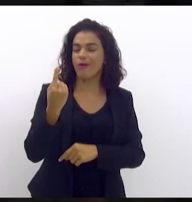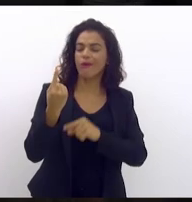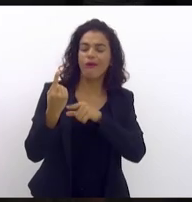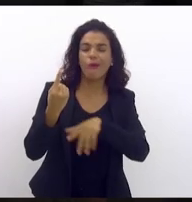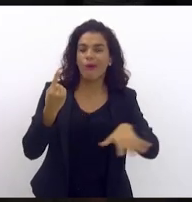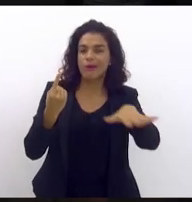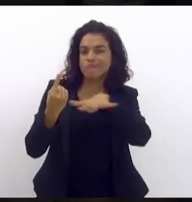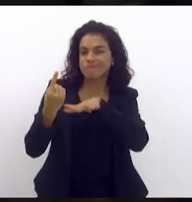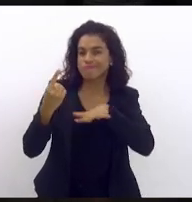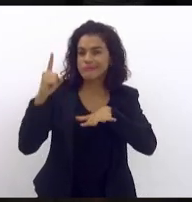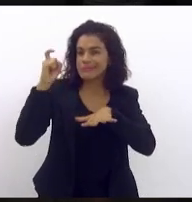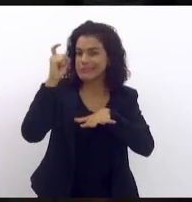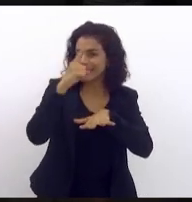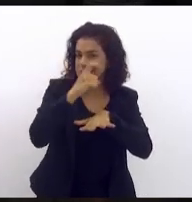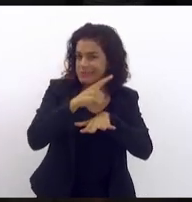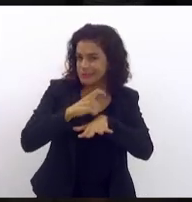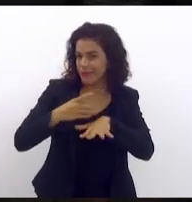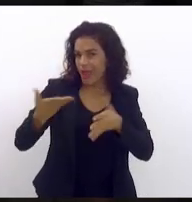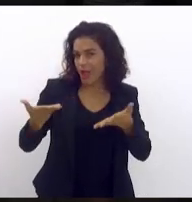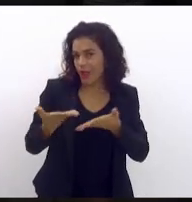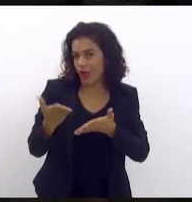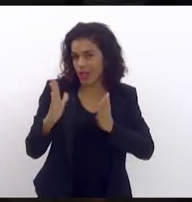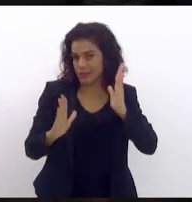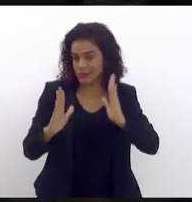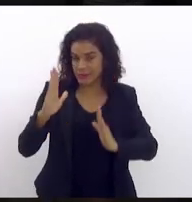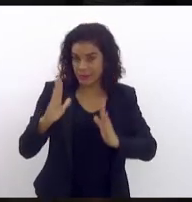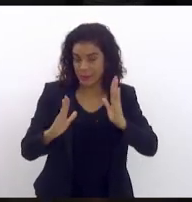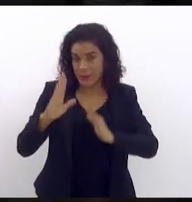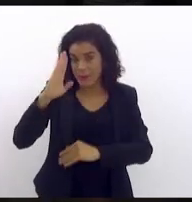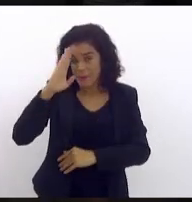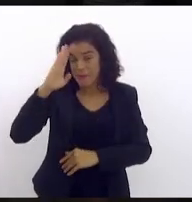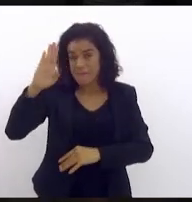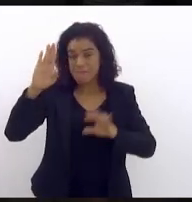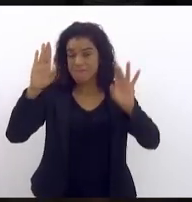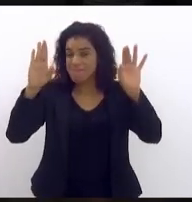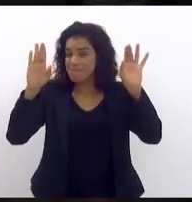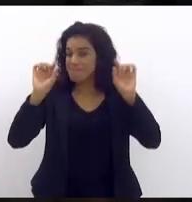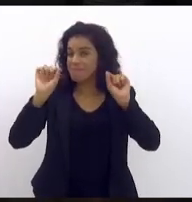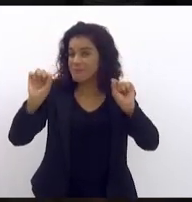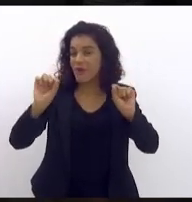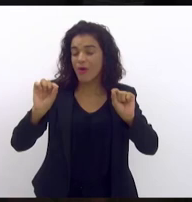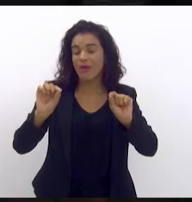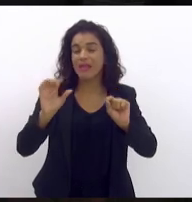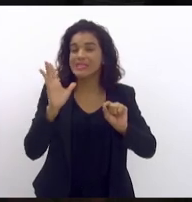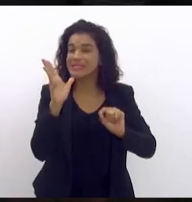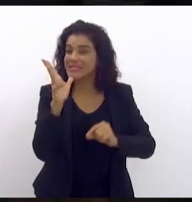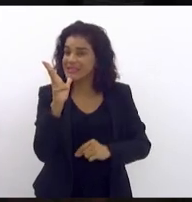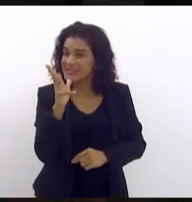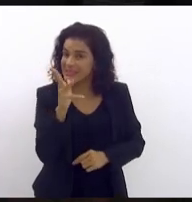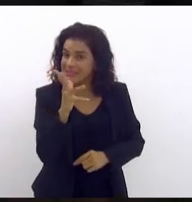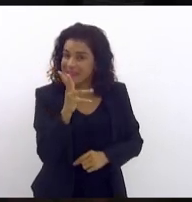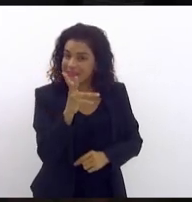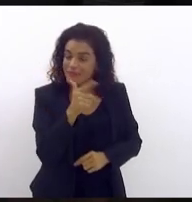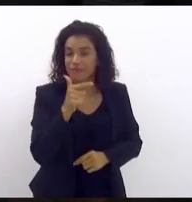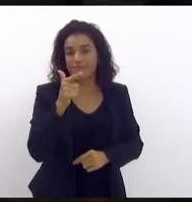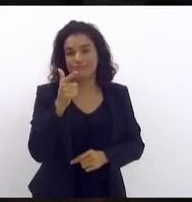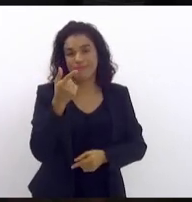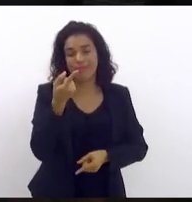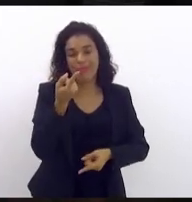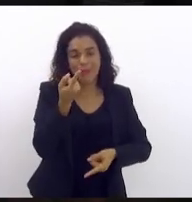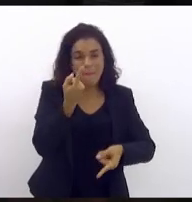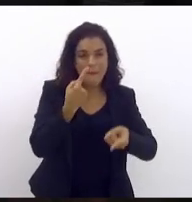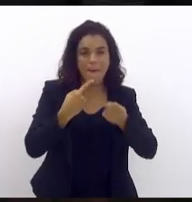quadro muito difícil nos tempos recentes especialmente devido a lenta recuperação pós pandemia que